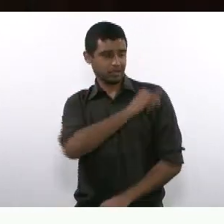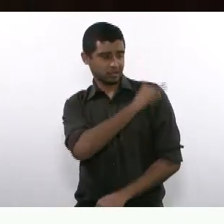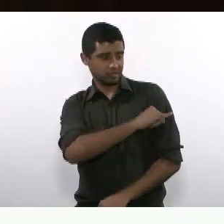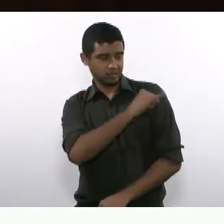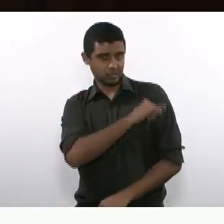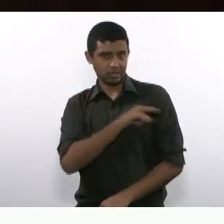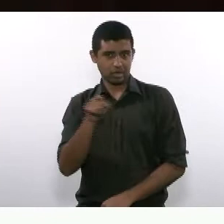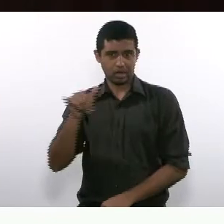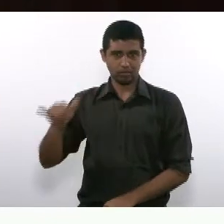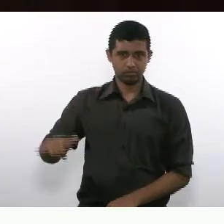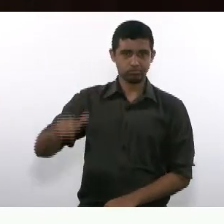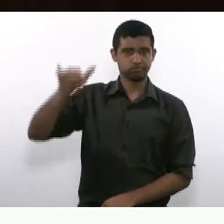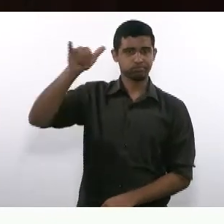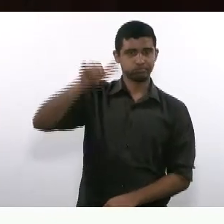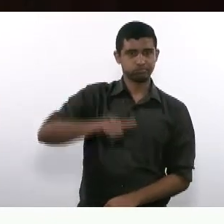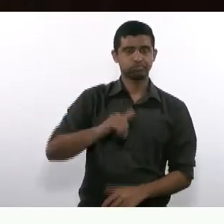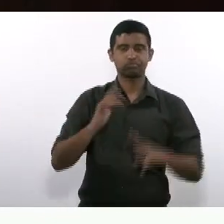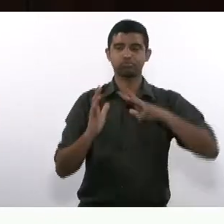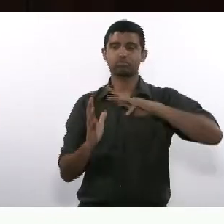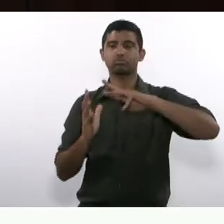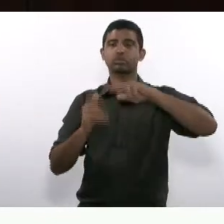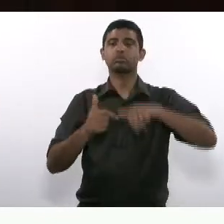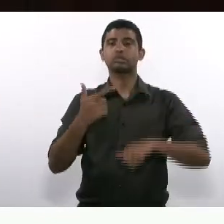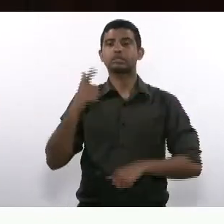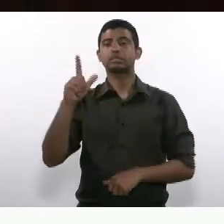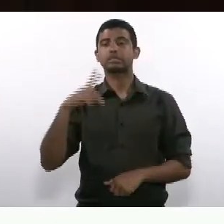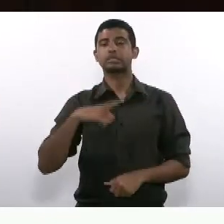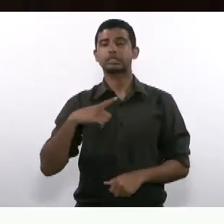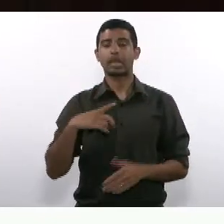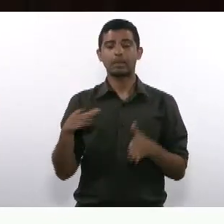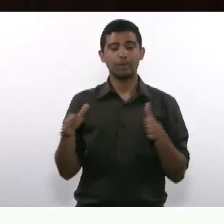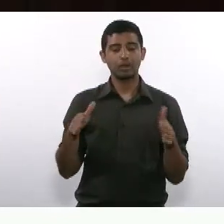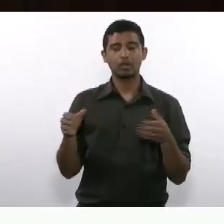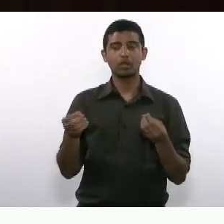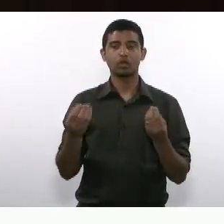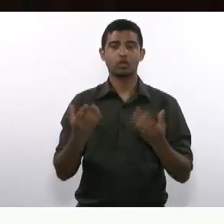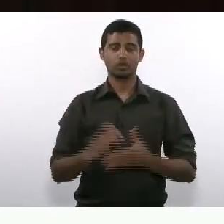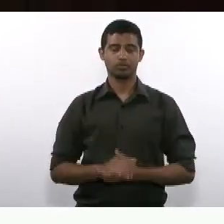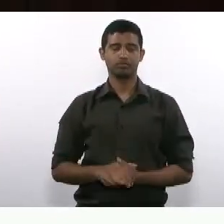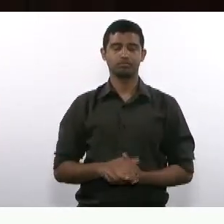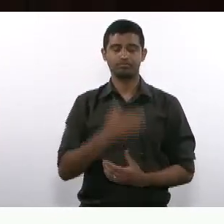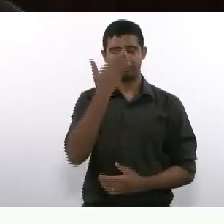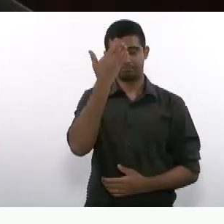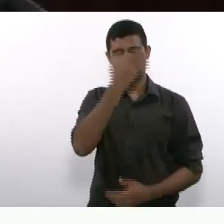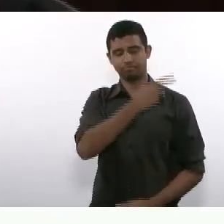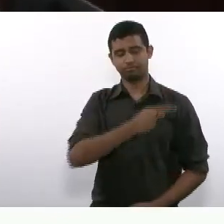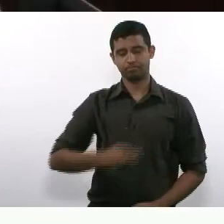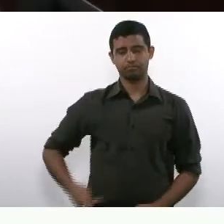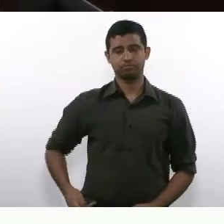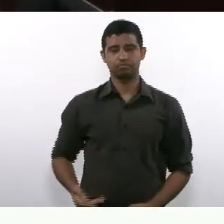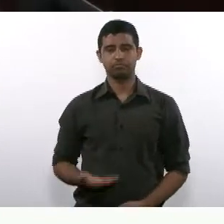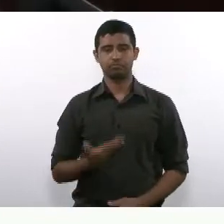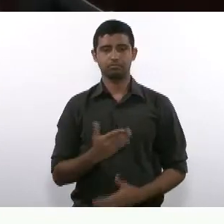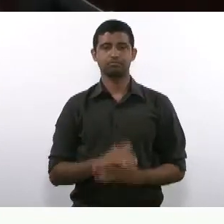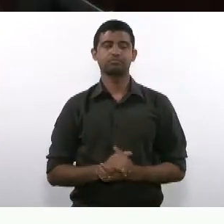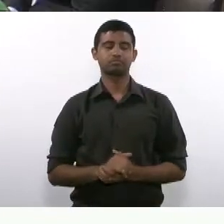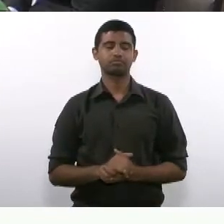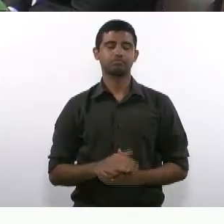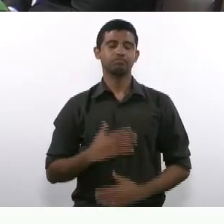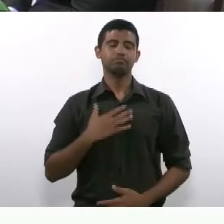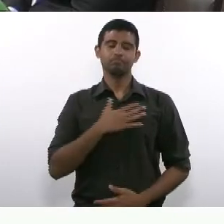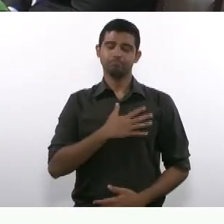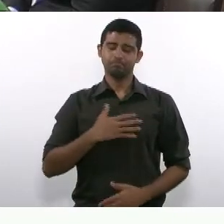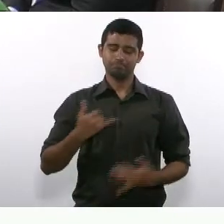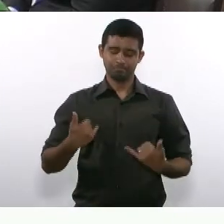aeroportos, mundo afora, se existe alguma previsão e como está isso. Obrigado, presidente. Deputado Tiago Pampolha, uma honra, Vossa Excelência,